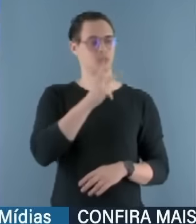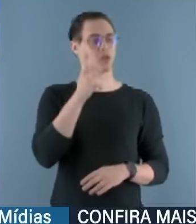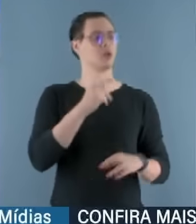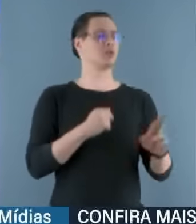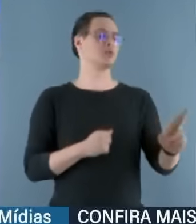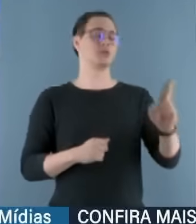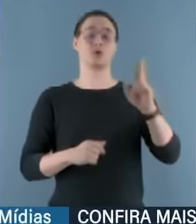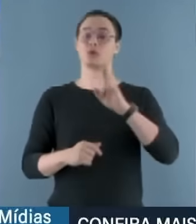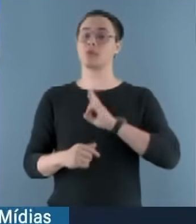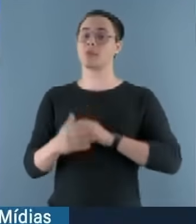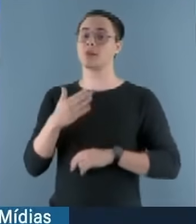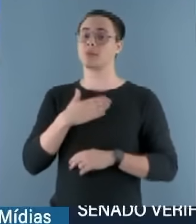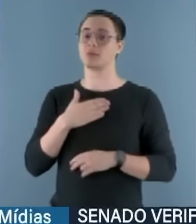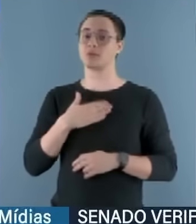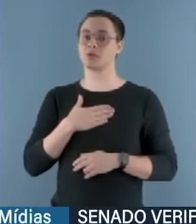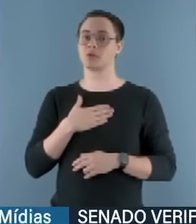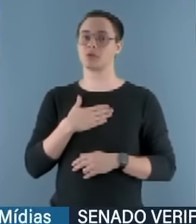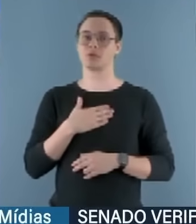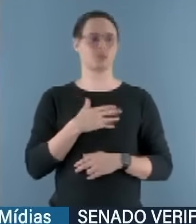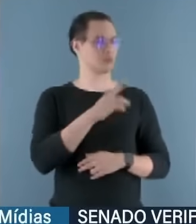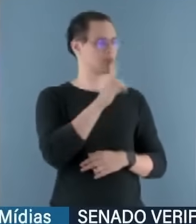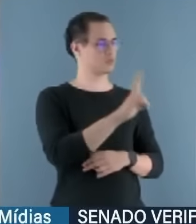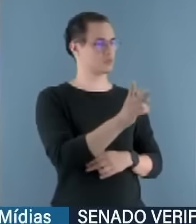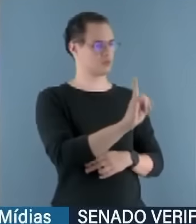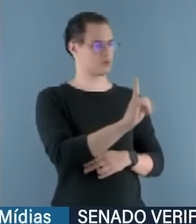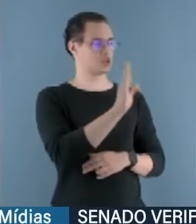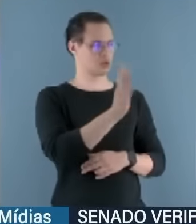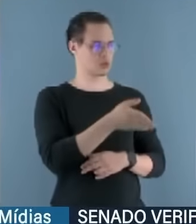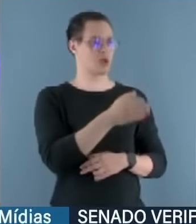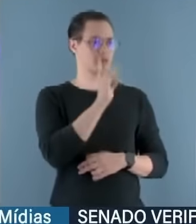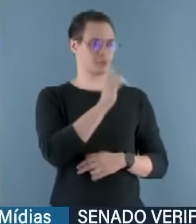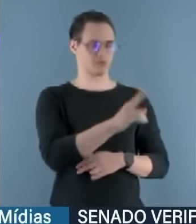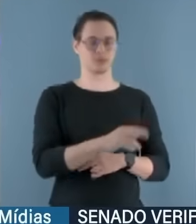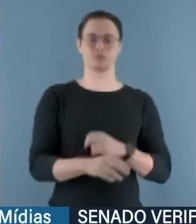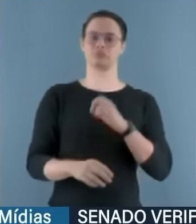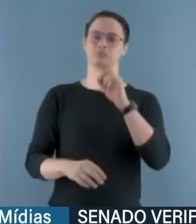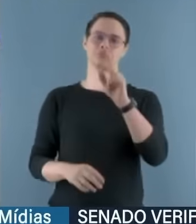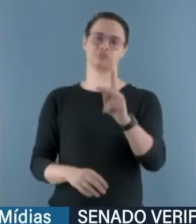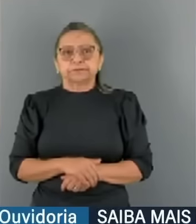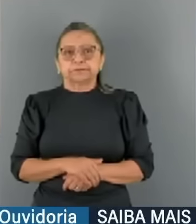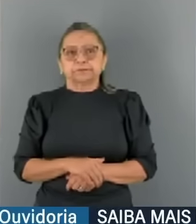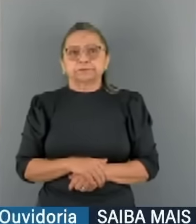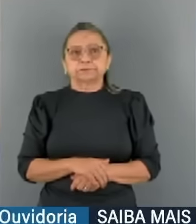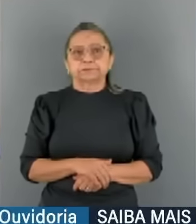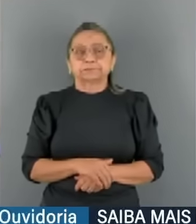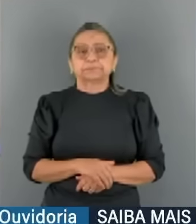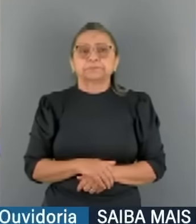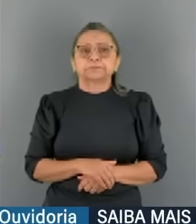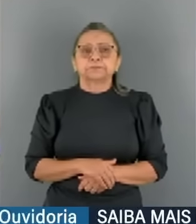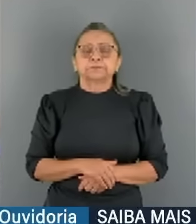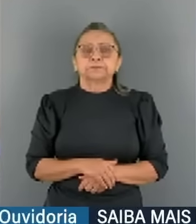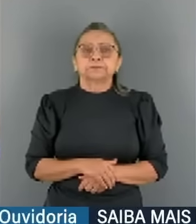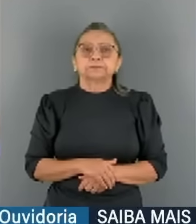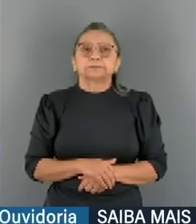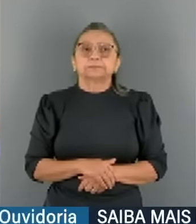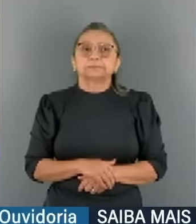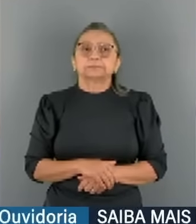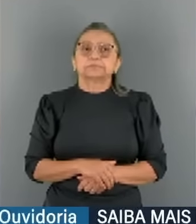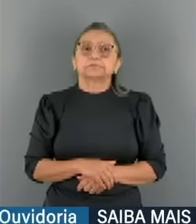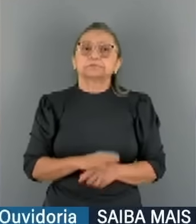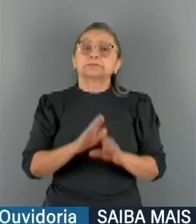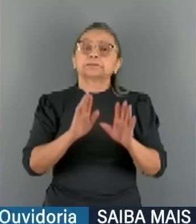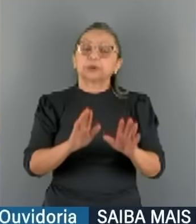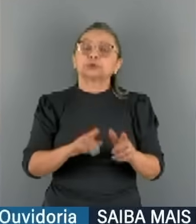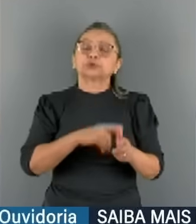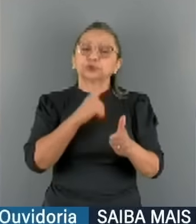para mim. Não, eu não vou responder. Não vai responder. Já foi respondido, deputado. Excelente. Obrigado pelas suas respostas seletivas. Então. Mais uma